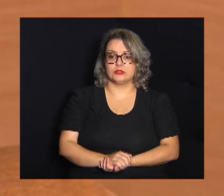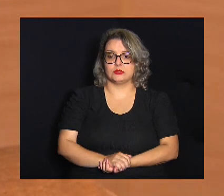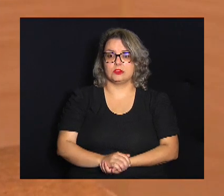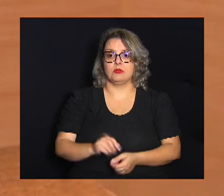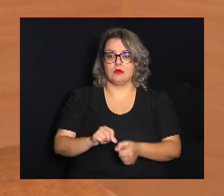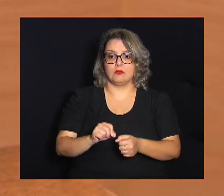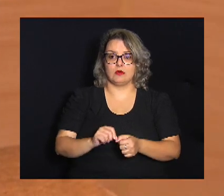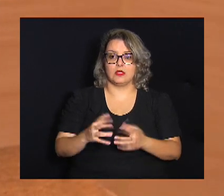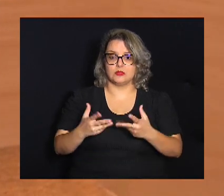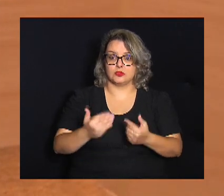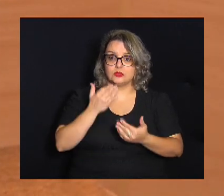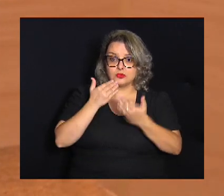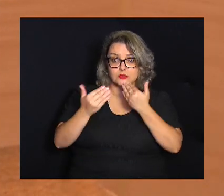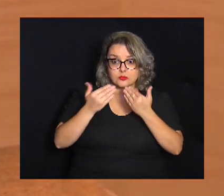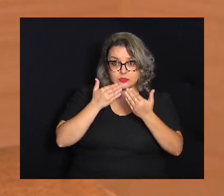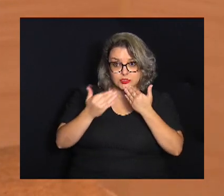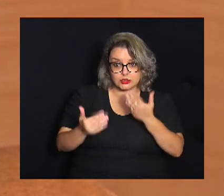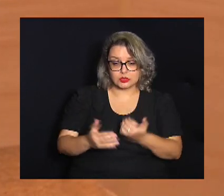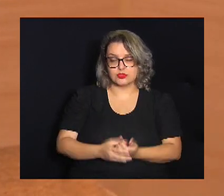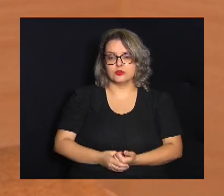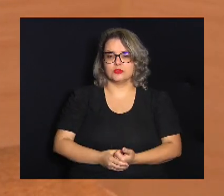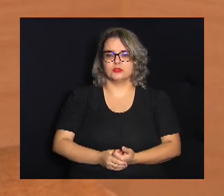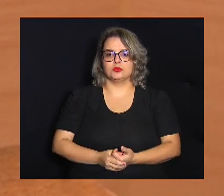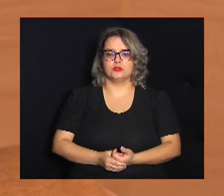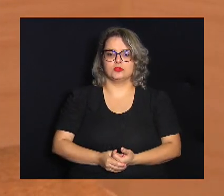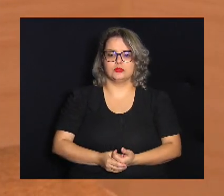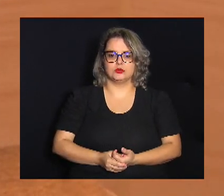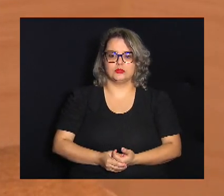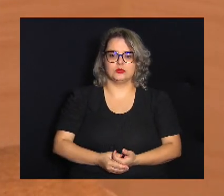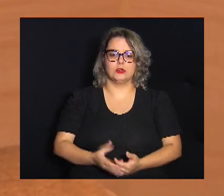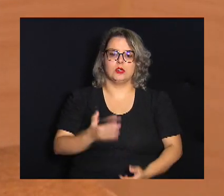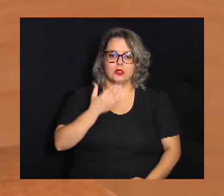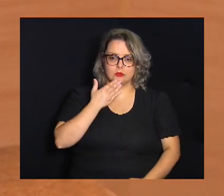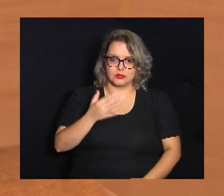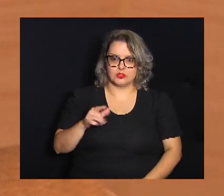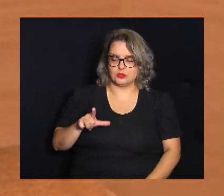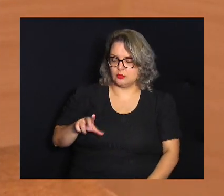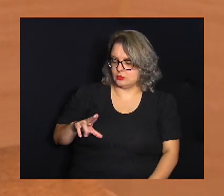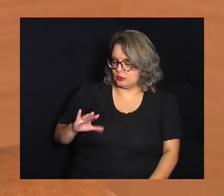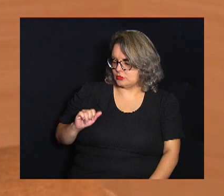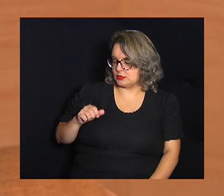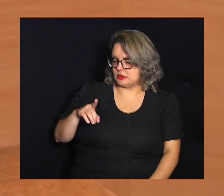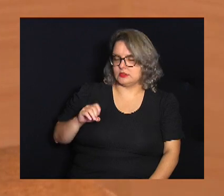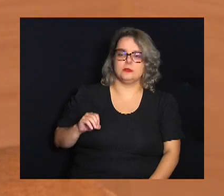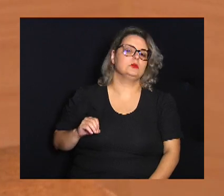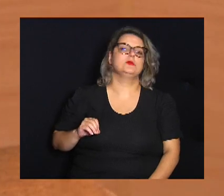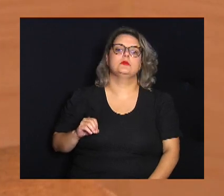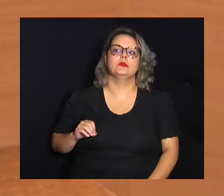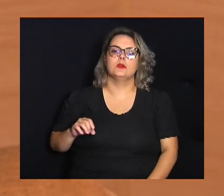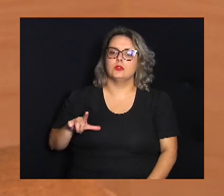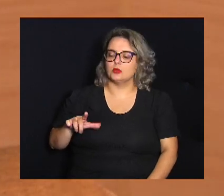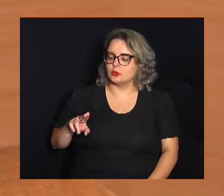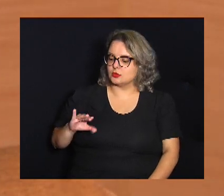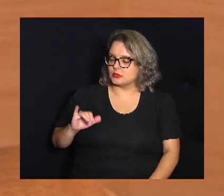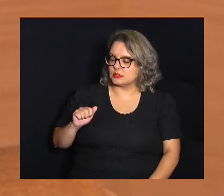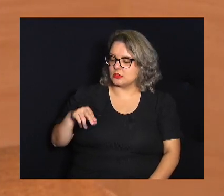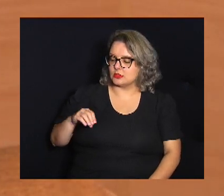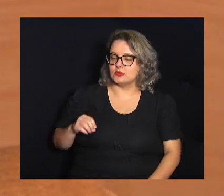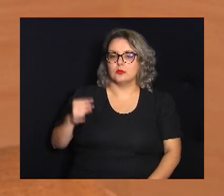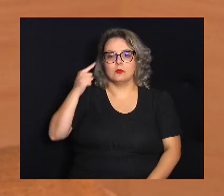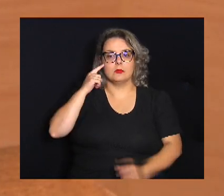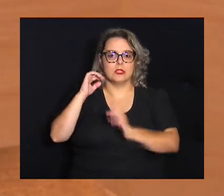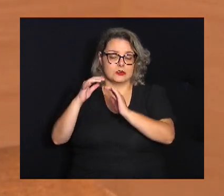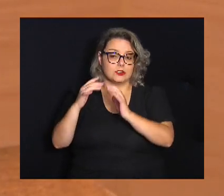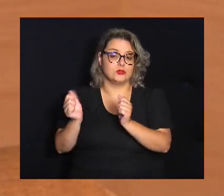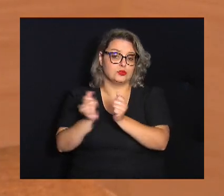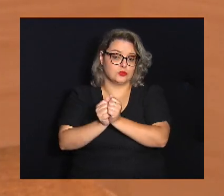centralização dos pedidos. Né? Mas aí pedir a ajuda do Luciano, do Paulela, para a gente poder pensar juntos num canal mais rápido, mais eficaz do que é o